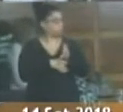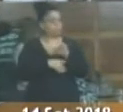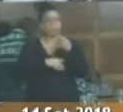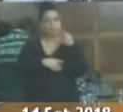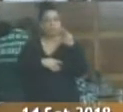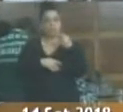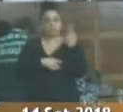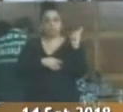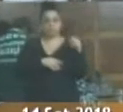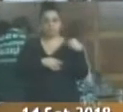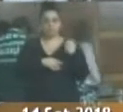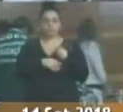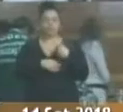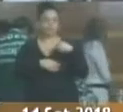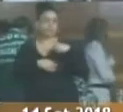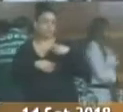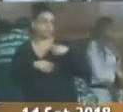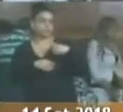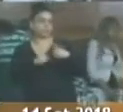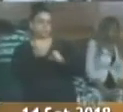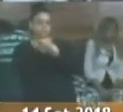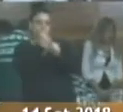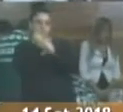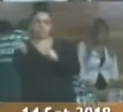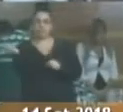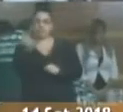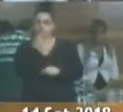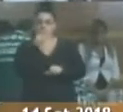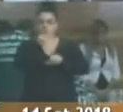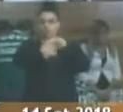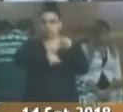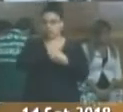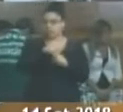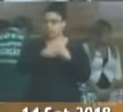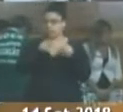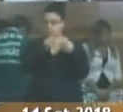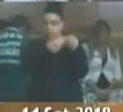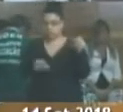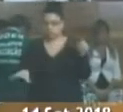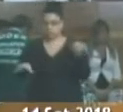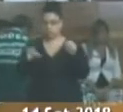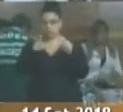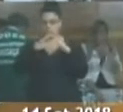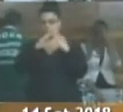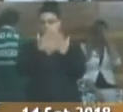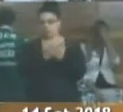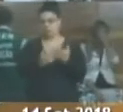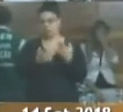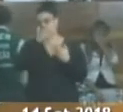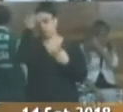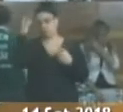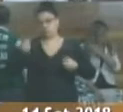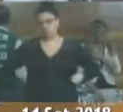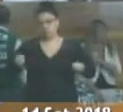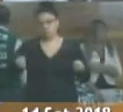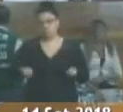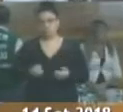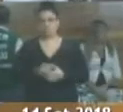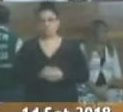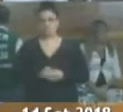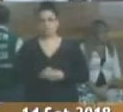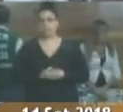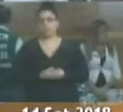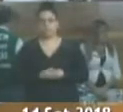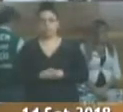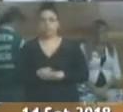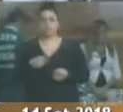falando que a gente iria ter a reforma do cais, que o cais, né, que é onde que desce o barco da escola, os moradores com compra,